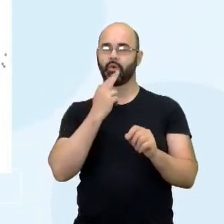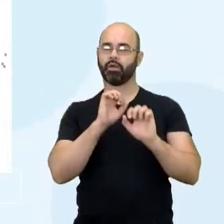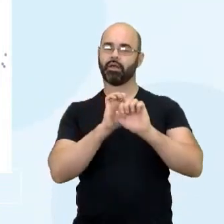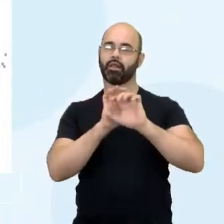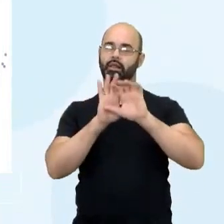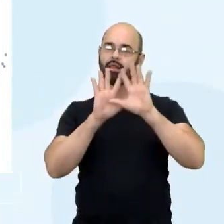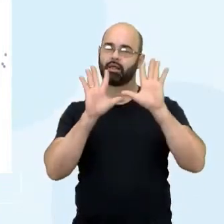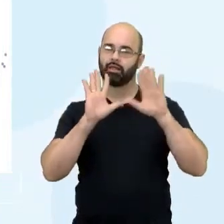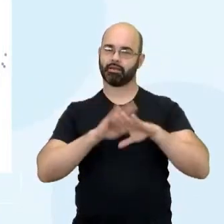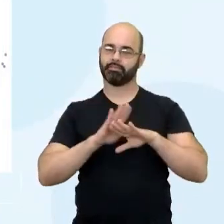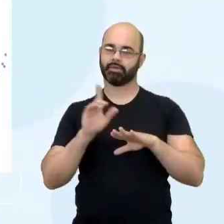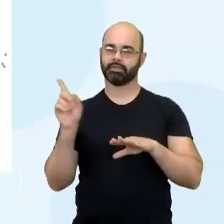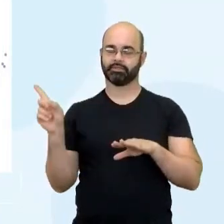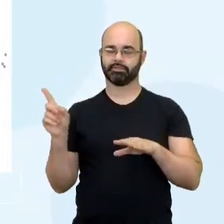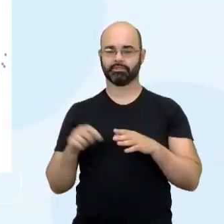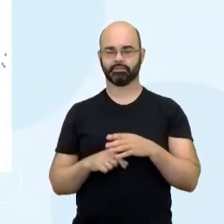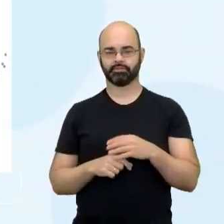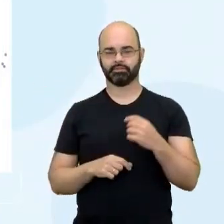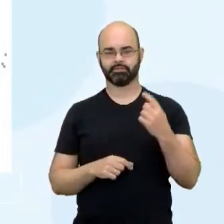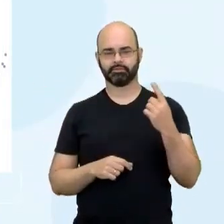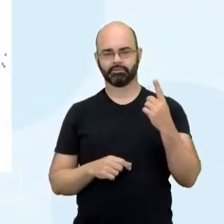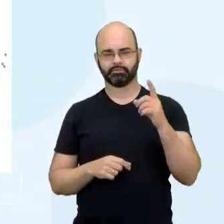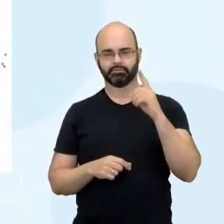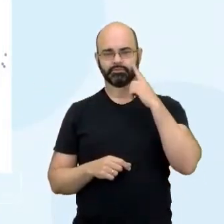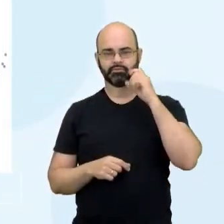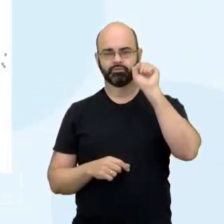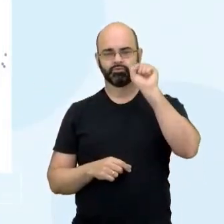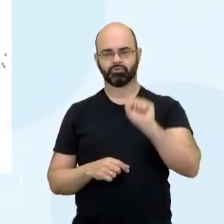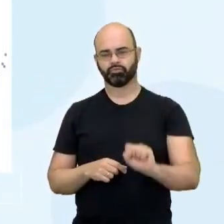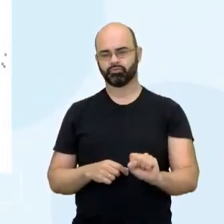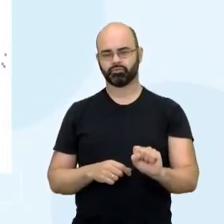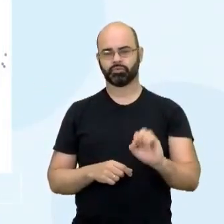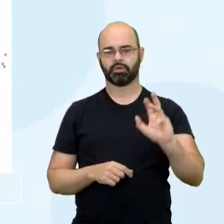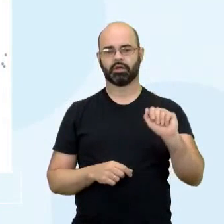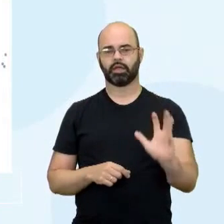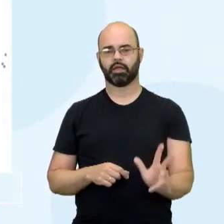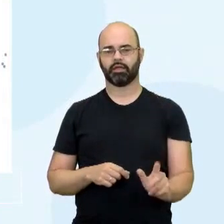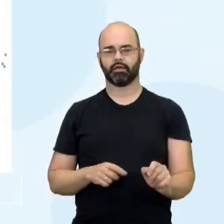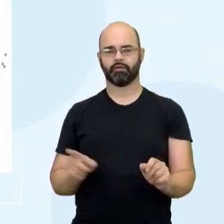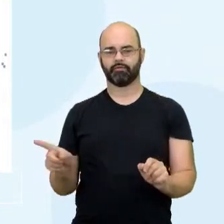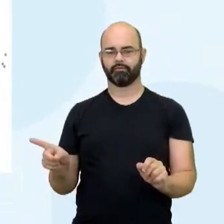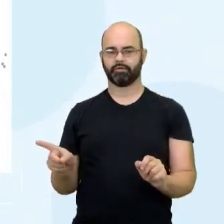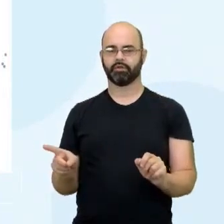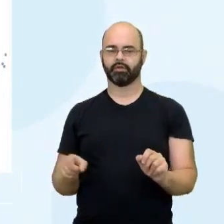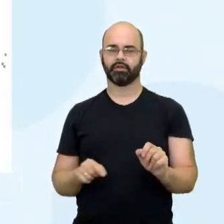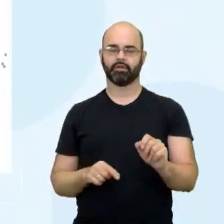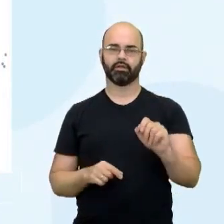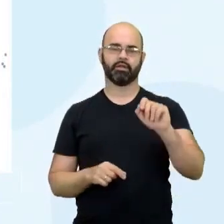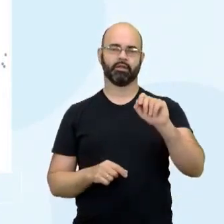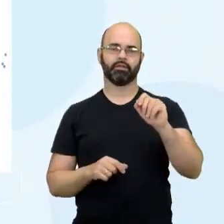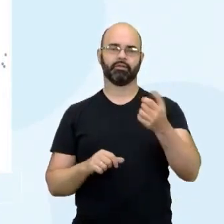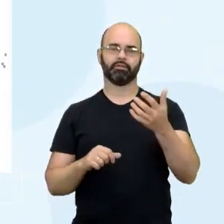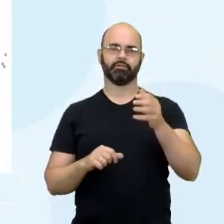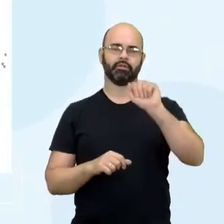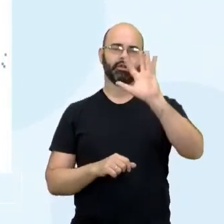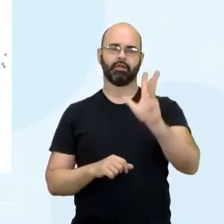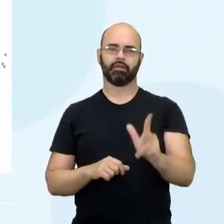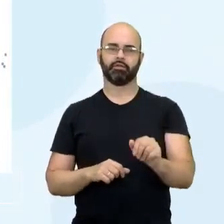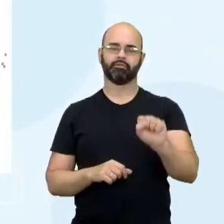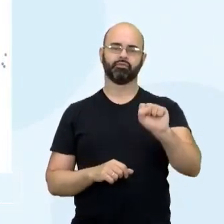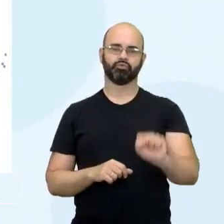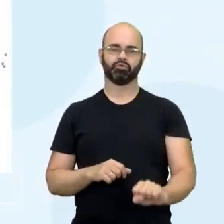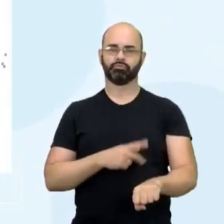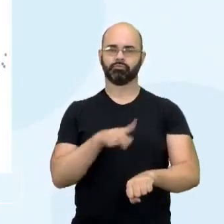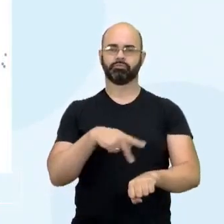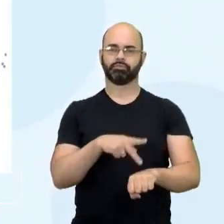claras, né, com exceção da região do sul da África, né, principalmente a África do Sul, que é um país emergente, né, e os países